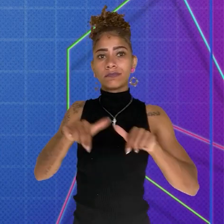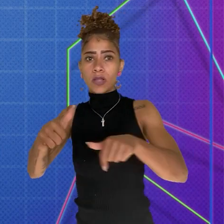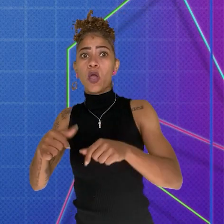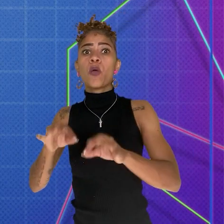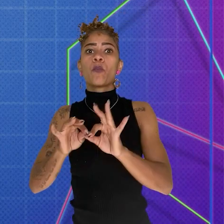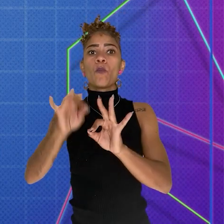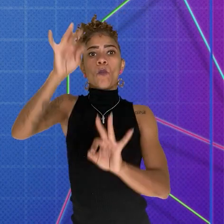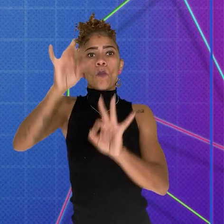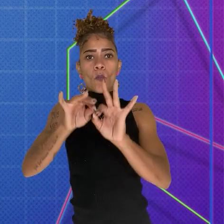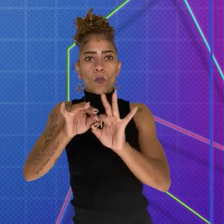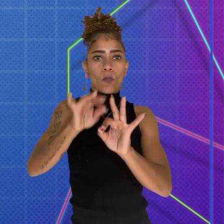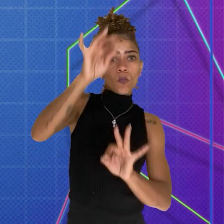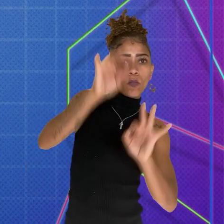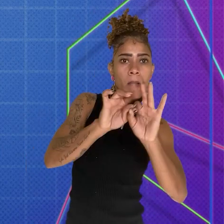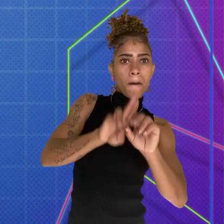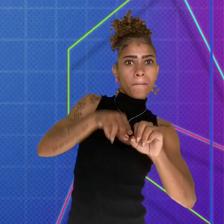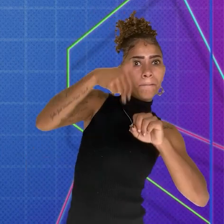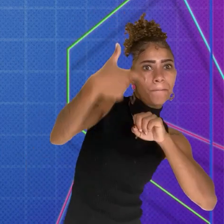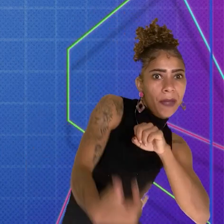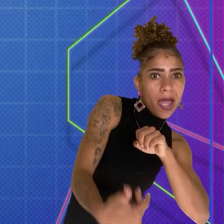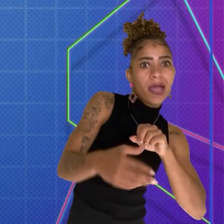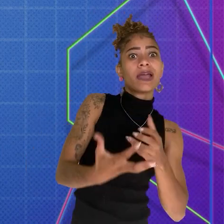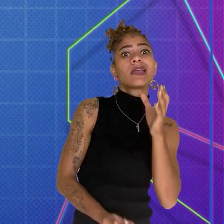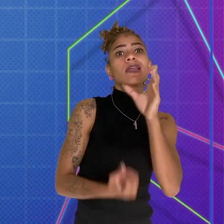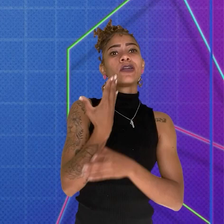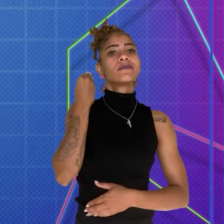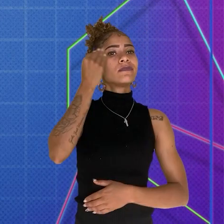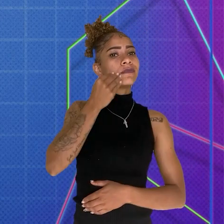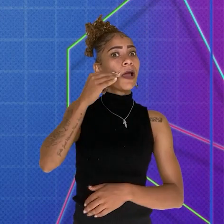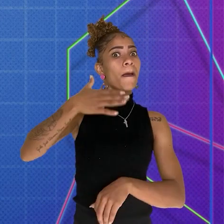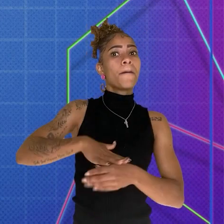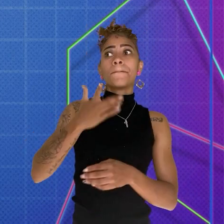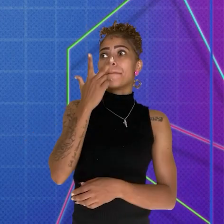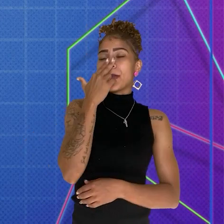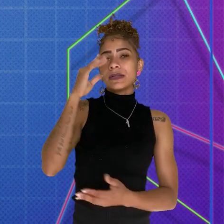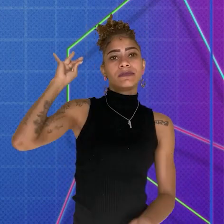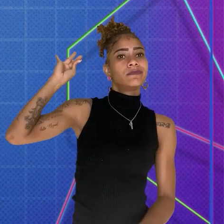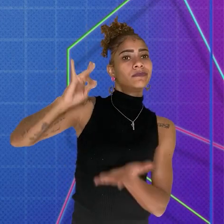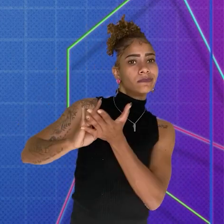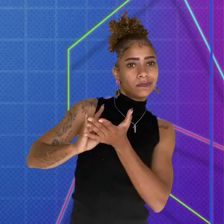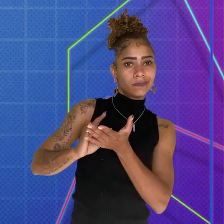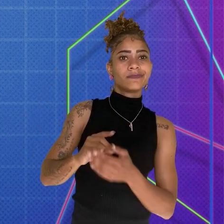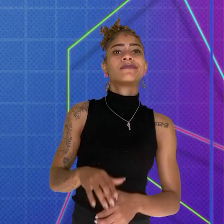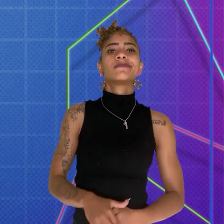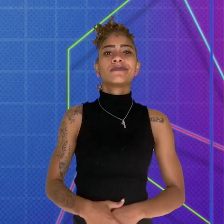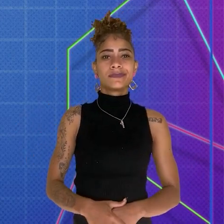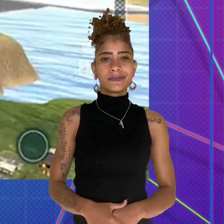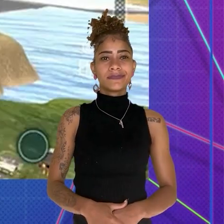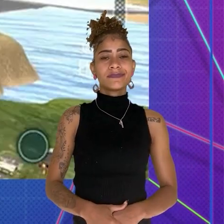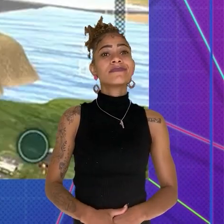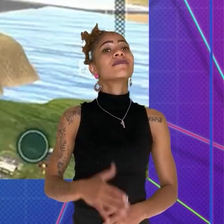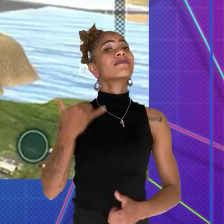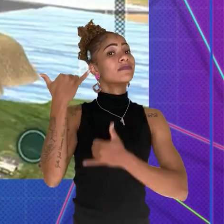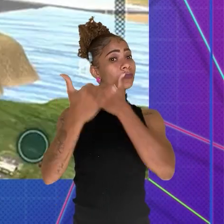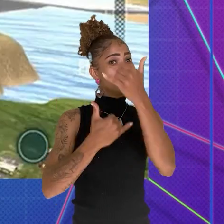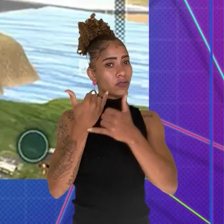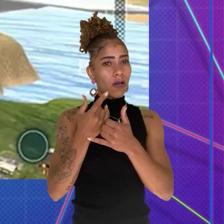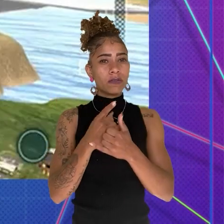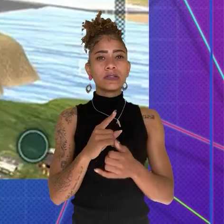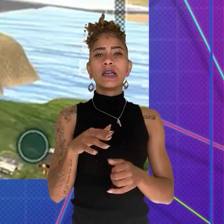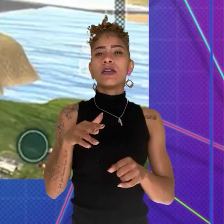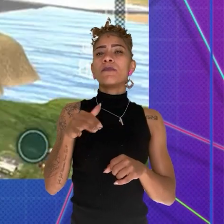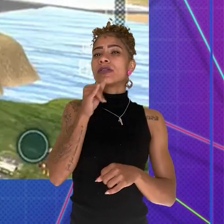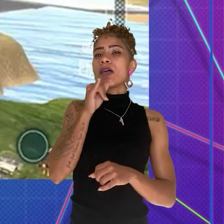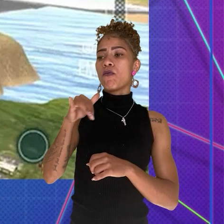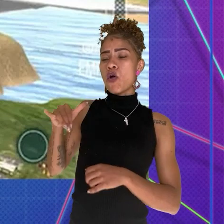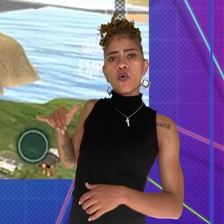envolvem mudanças na altura ou na queda de objetos, criando uma experiência mais realista e imersiva para o jogador. Em jogos de